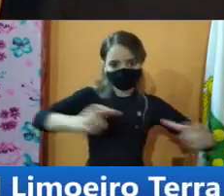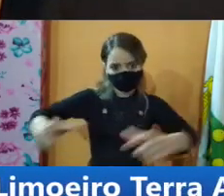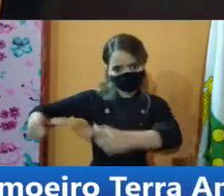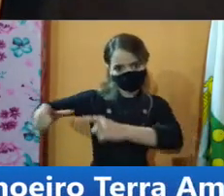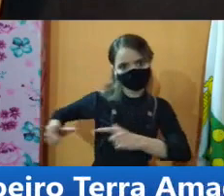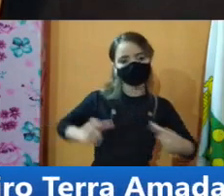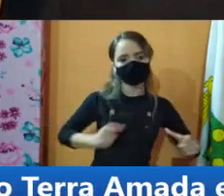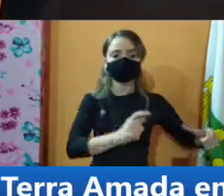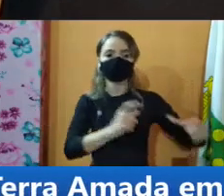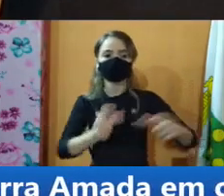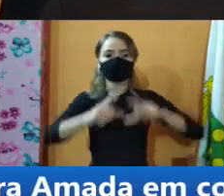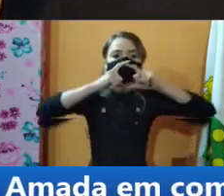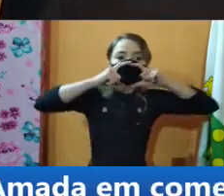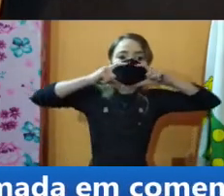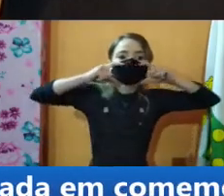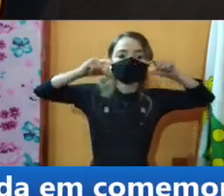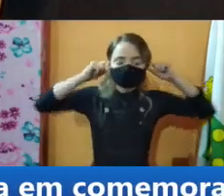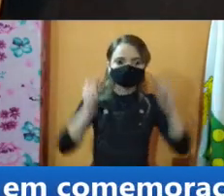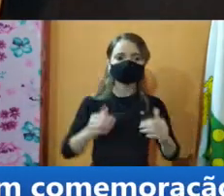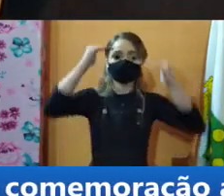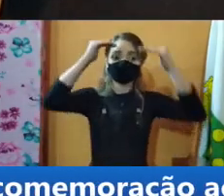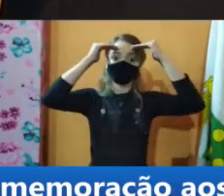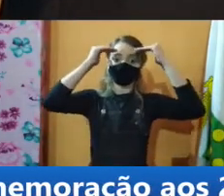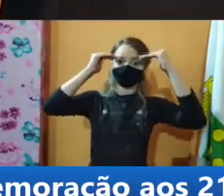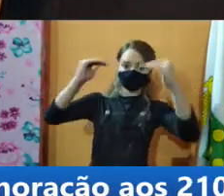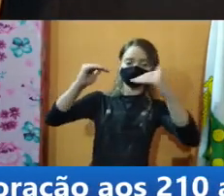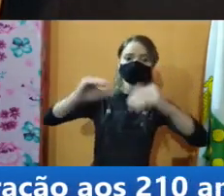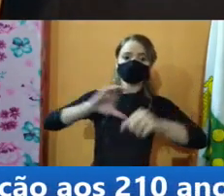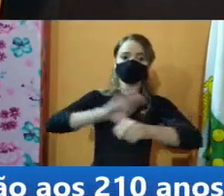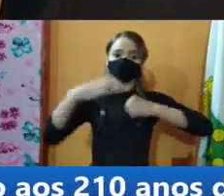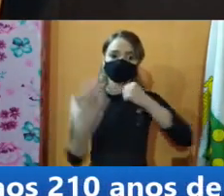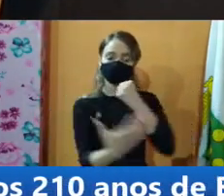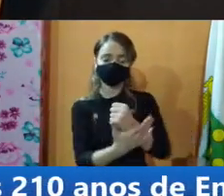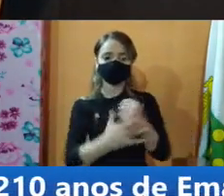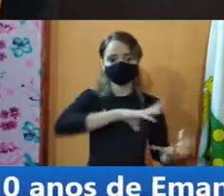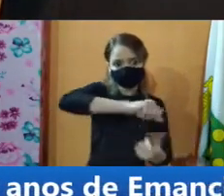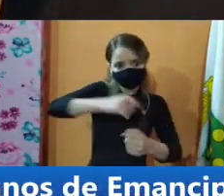todas as pessoas estão com máscara, obedecendo aos protocolos, para